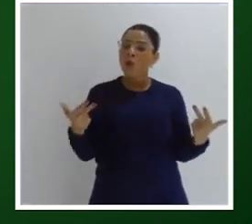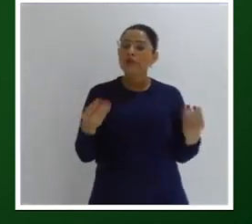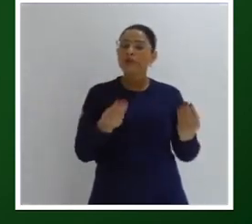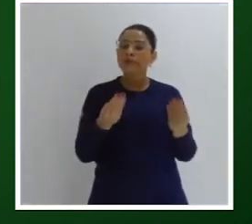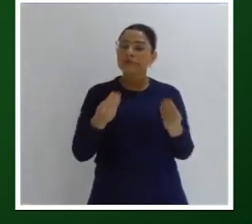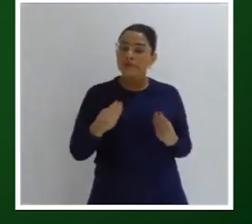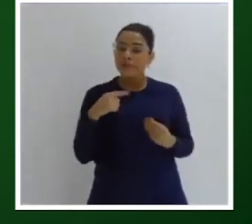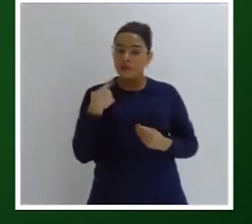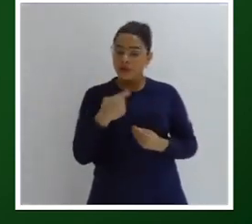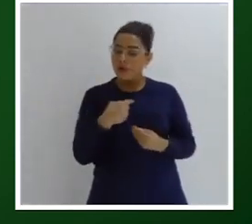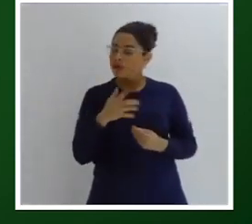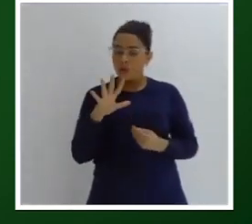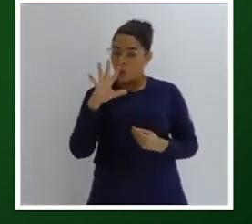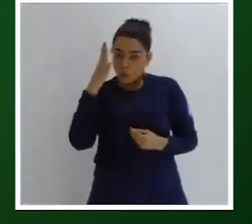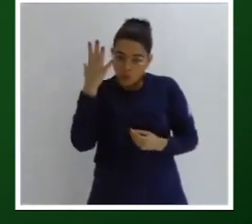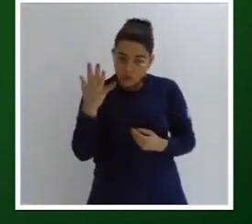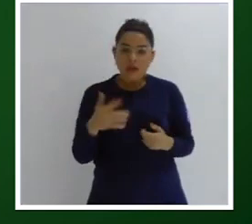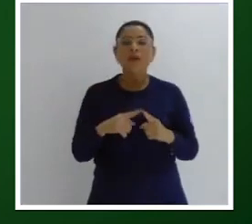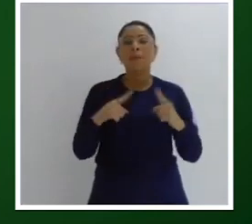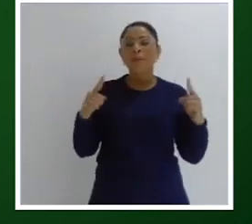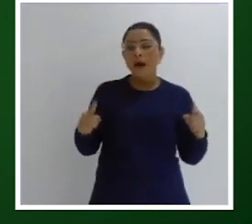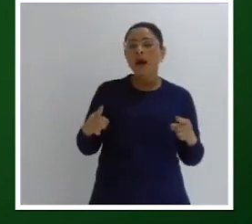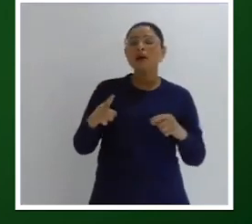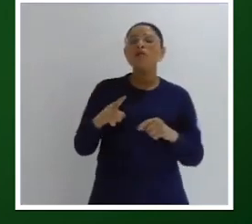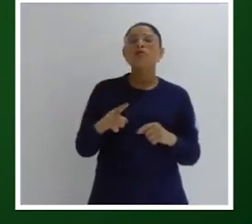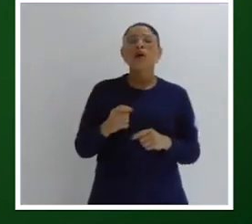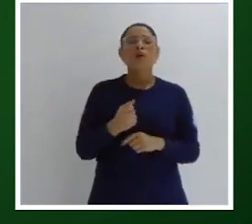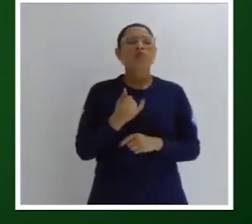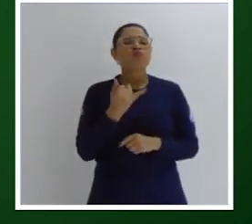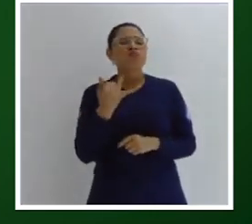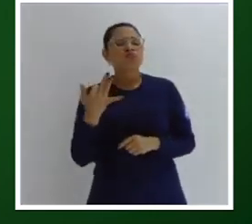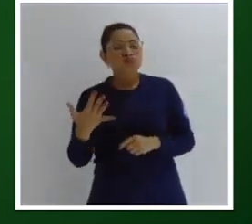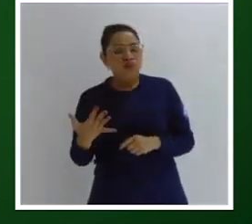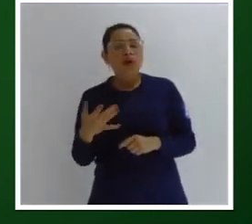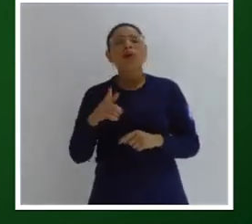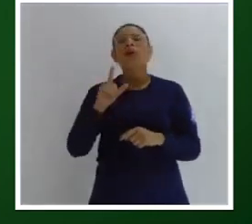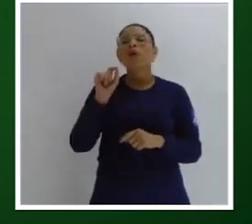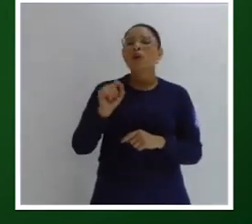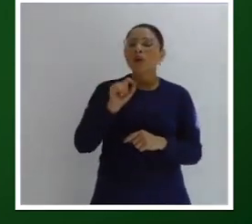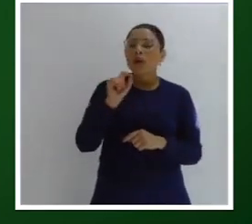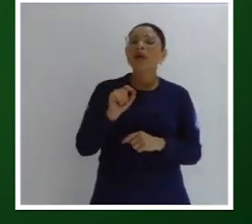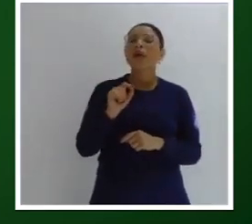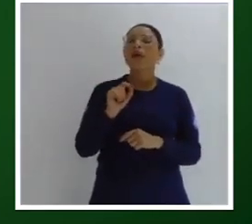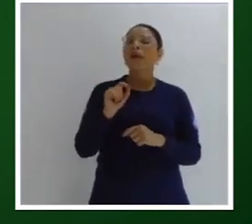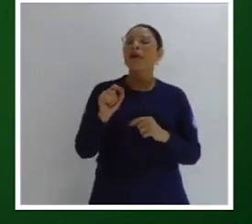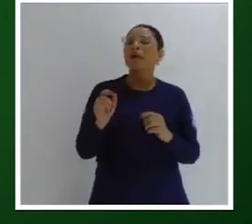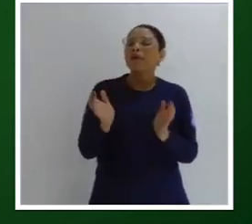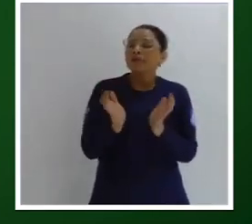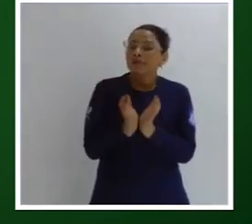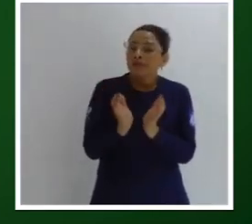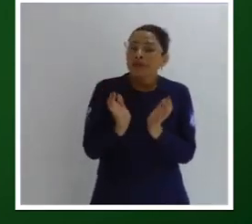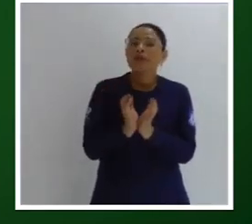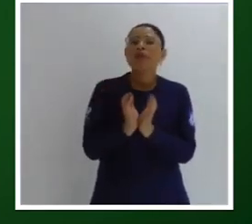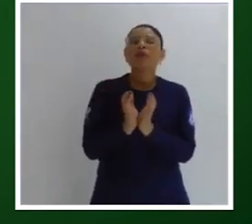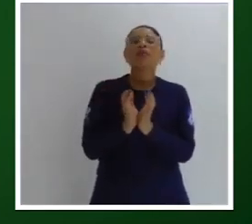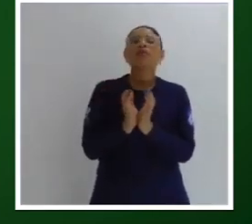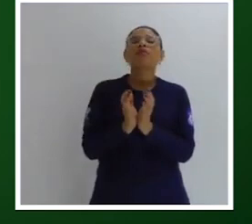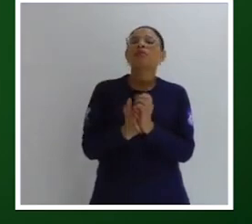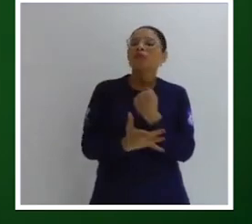não vem mas o número ainda de mandato de segurança para que a gente atenda principalmente